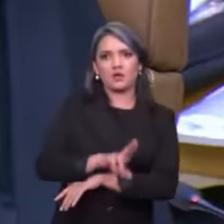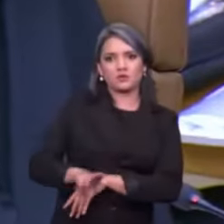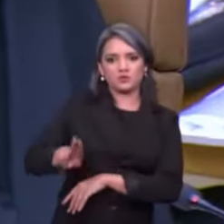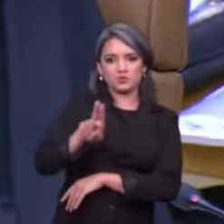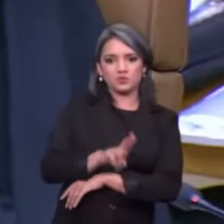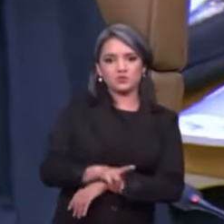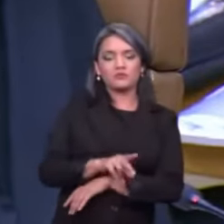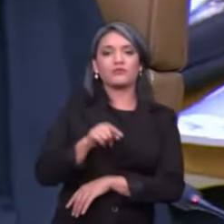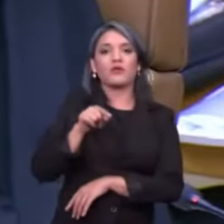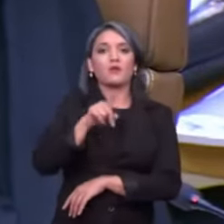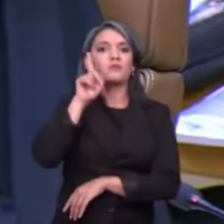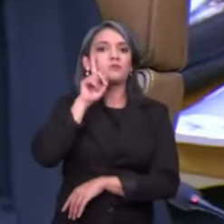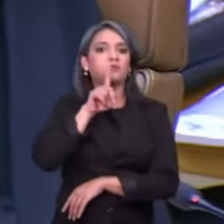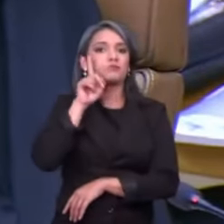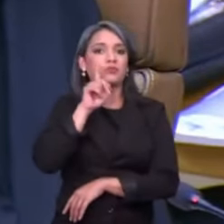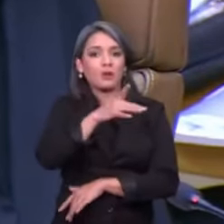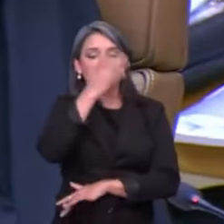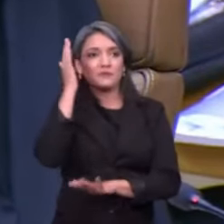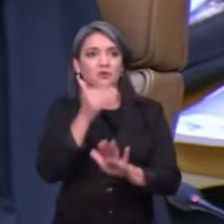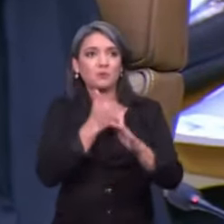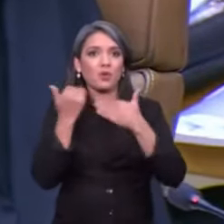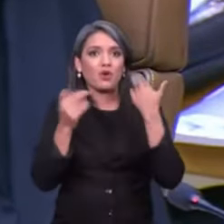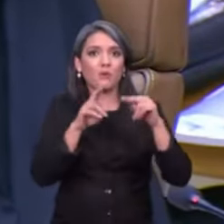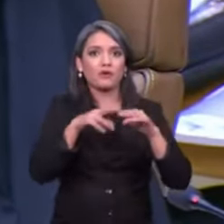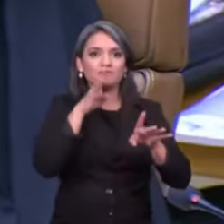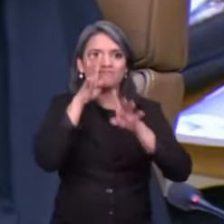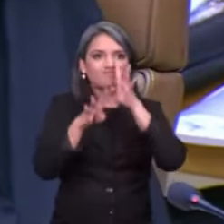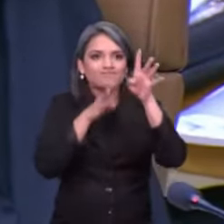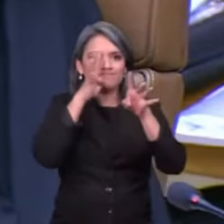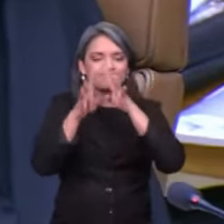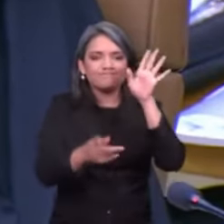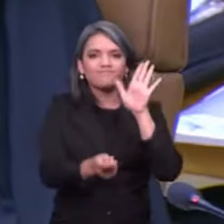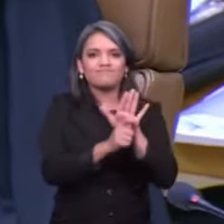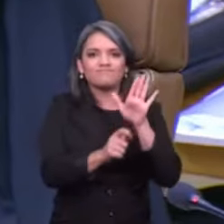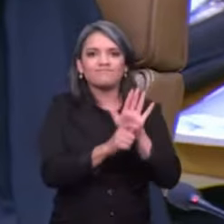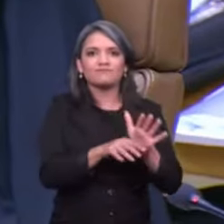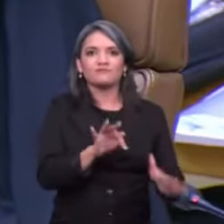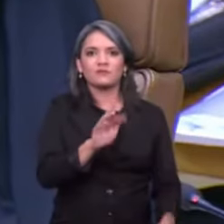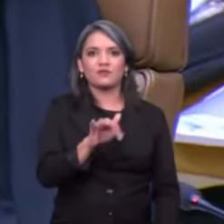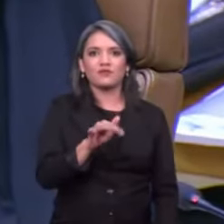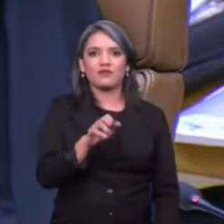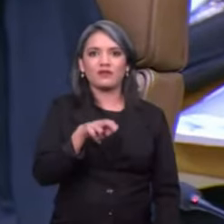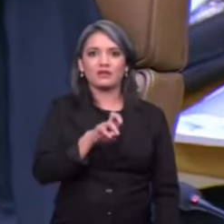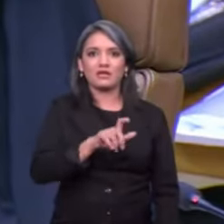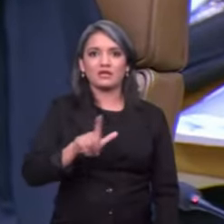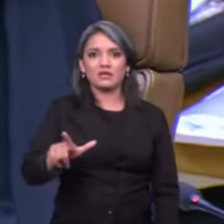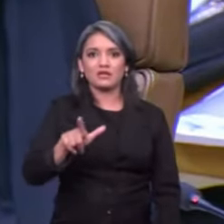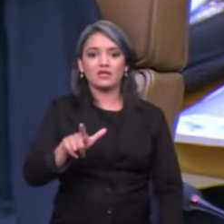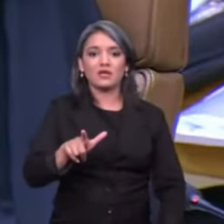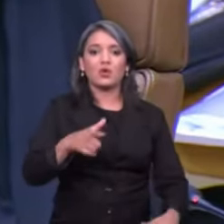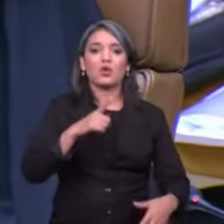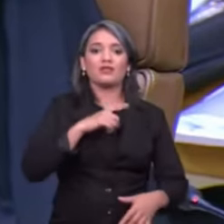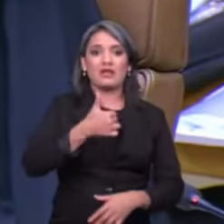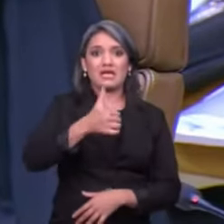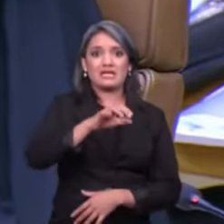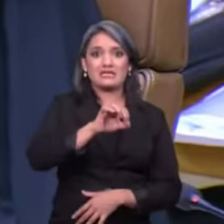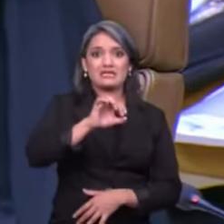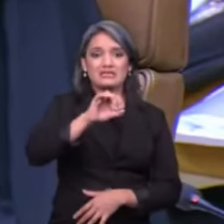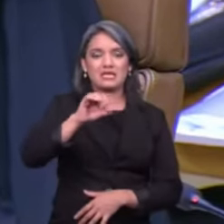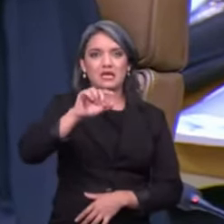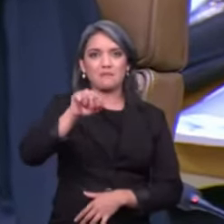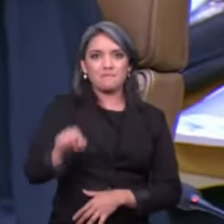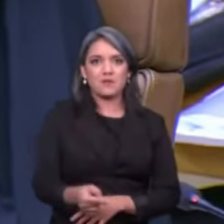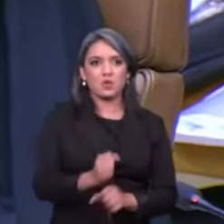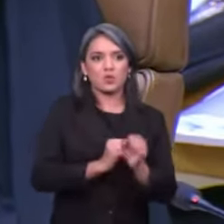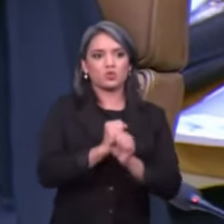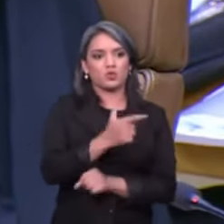Só nos Estados Unidos, as mortes por overdose alimentadas por opiáceos e fentanil sintético mortal ultrapassaram 100 mil em 2021 e